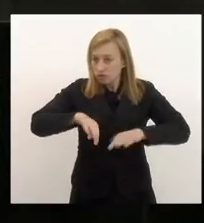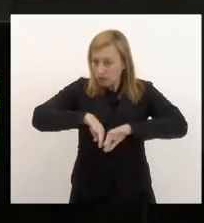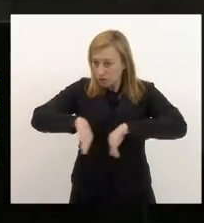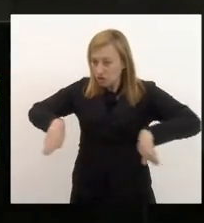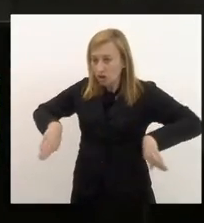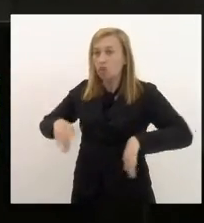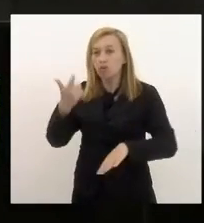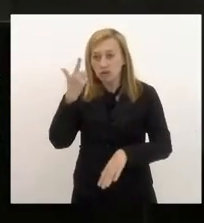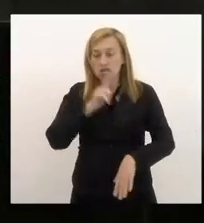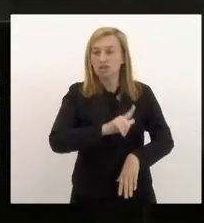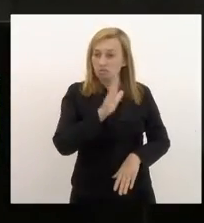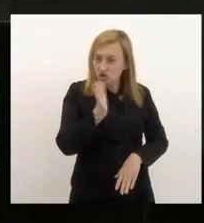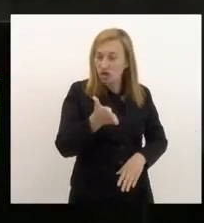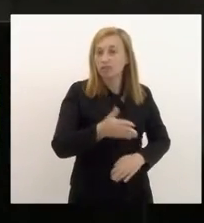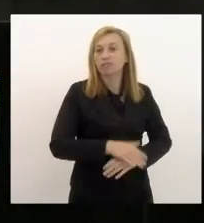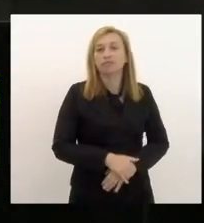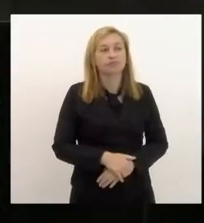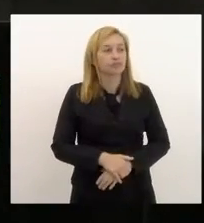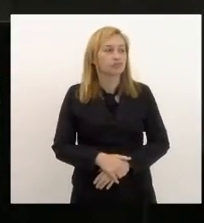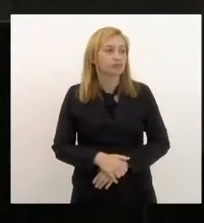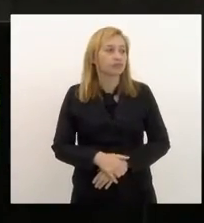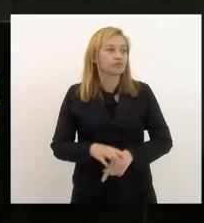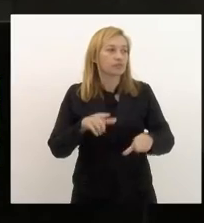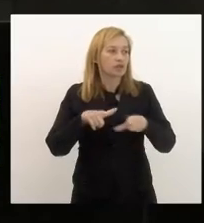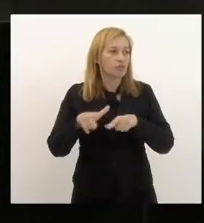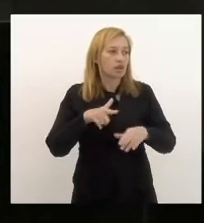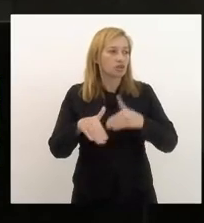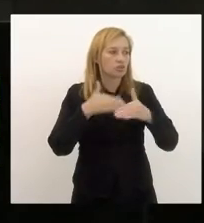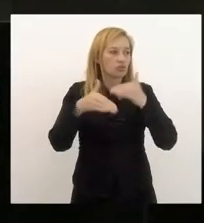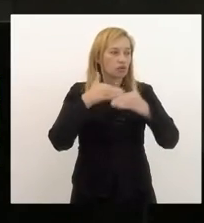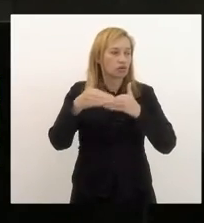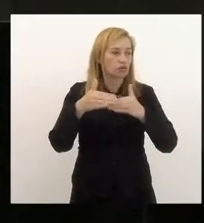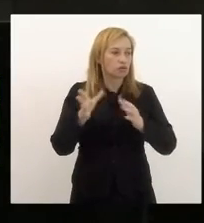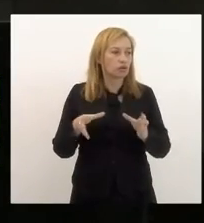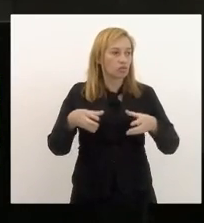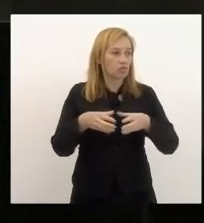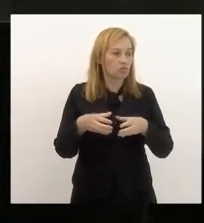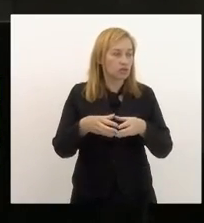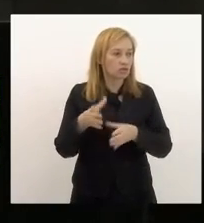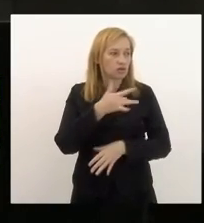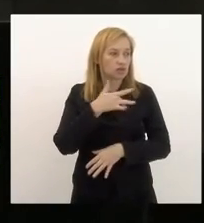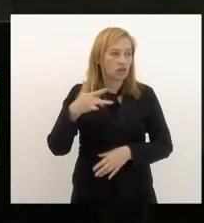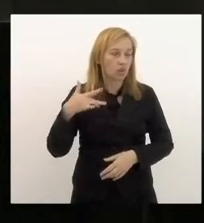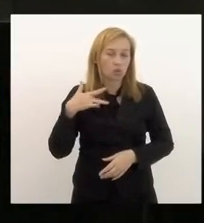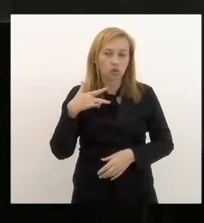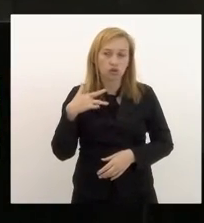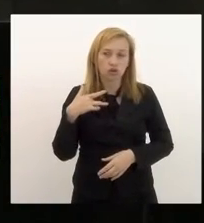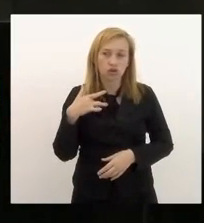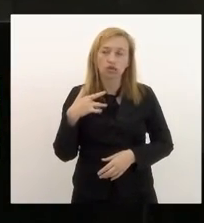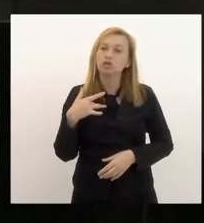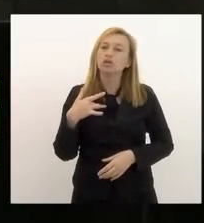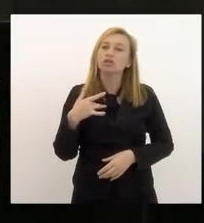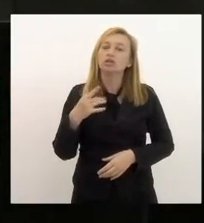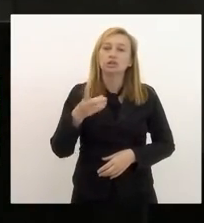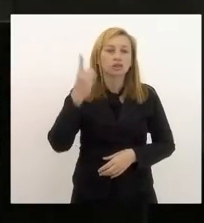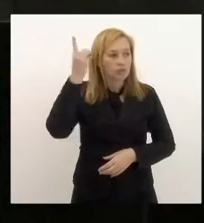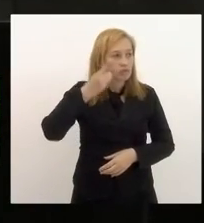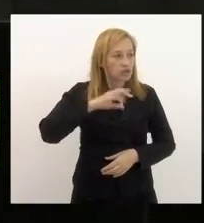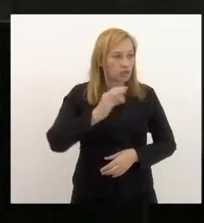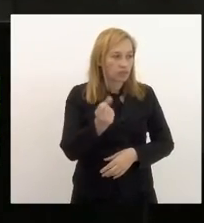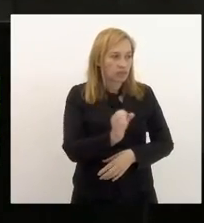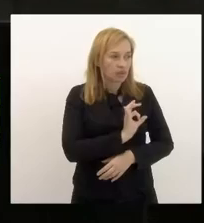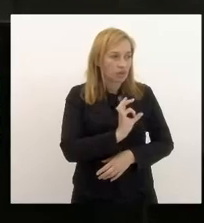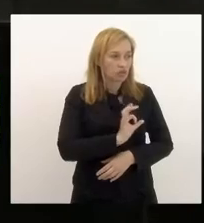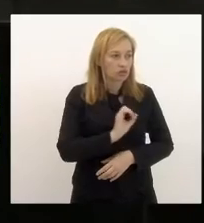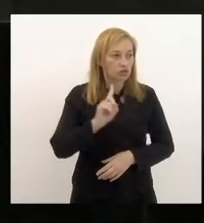conseguimos afastar através do trabalho depois desenvolvido pela comissão de saúde da do presídio apresentado a Marta Rocha